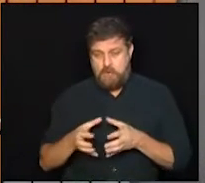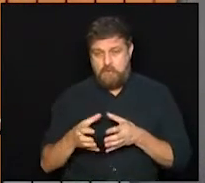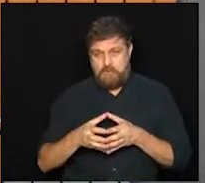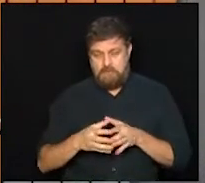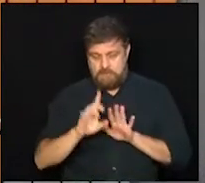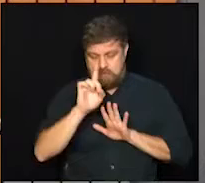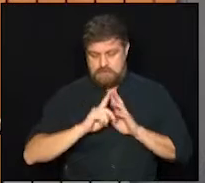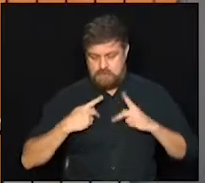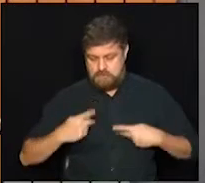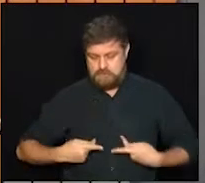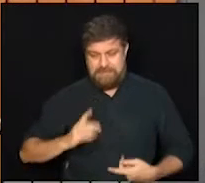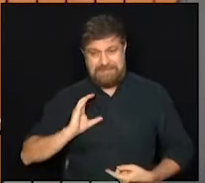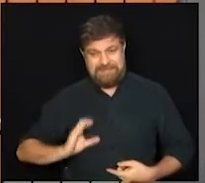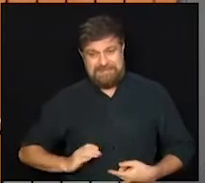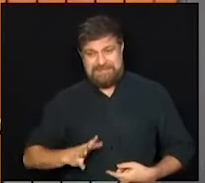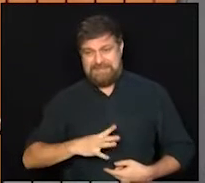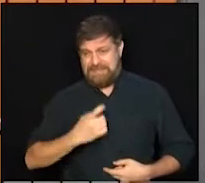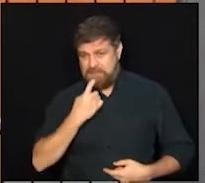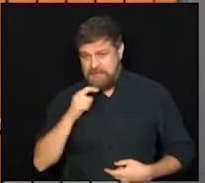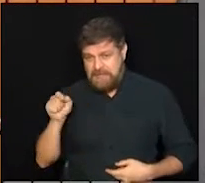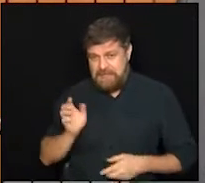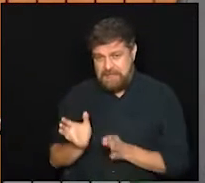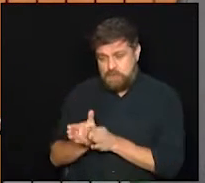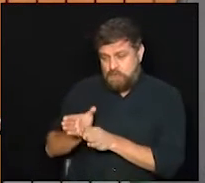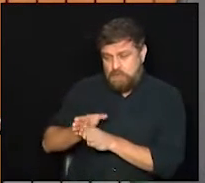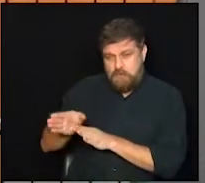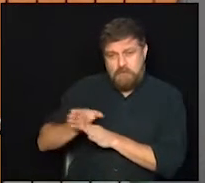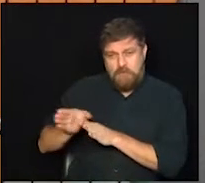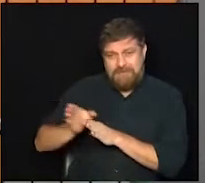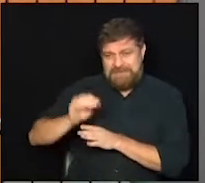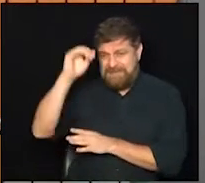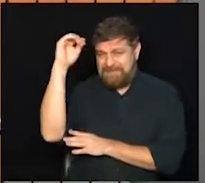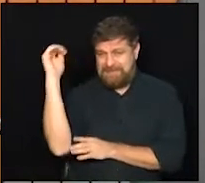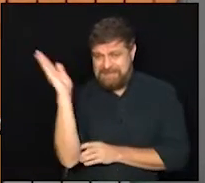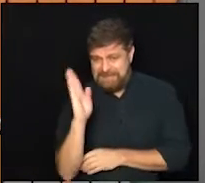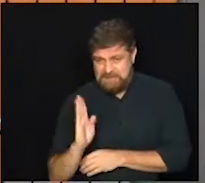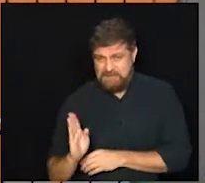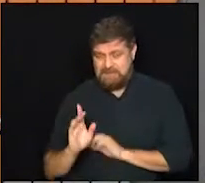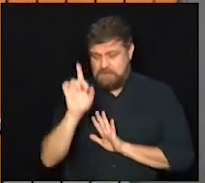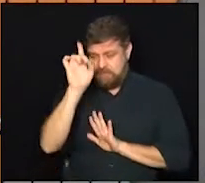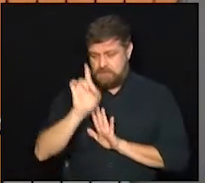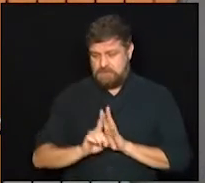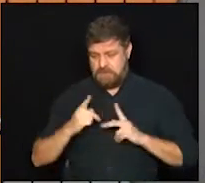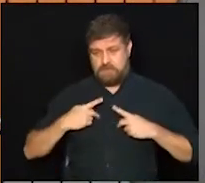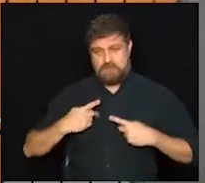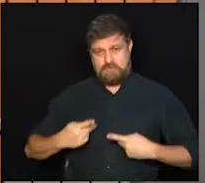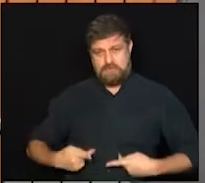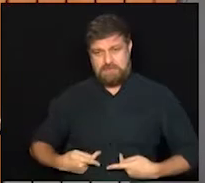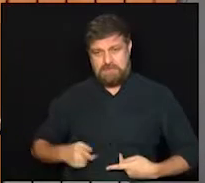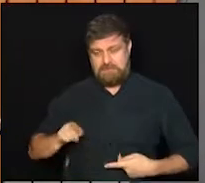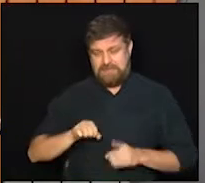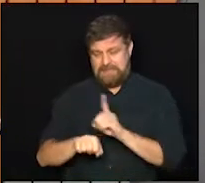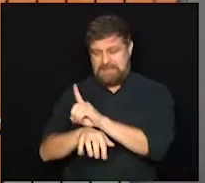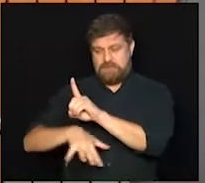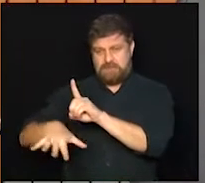Campinas, conselheiro nacional do Conselho dos Direitos Humanos pela Sociedade